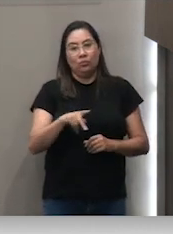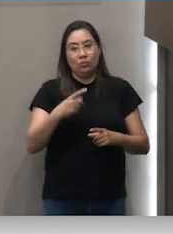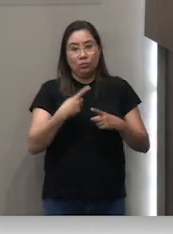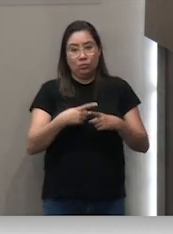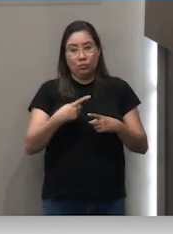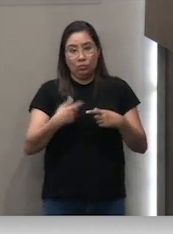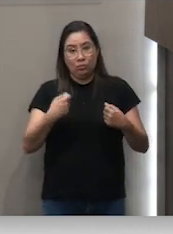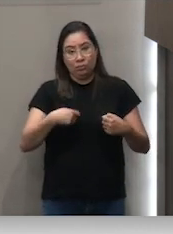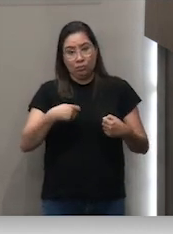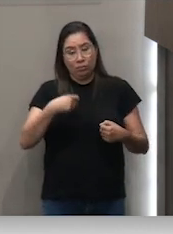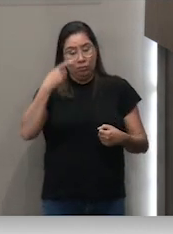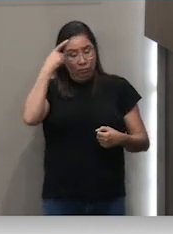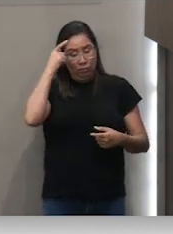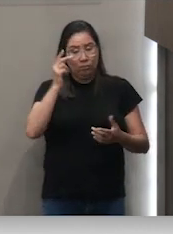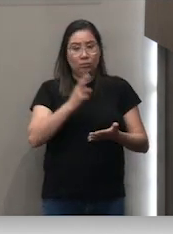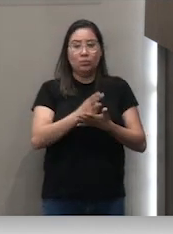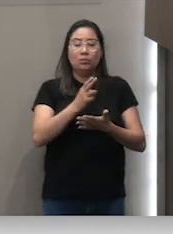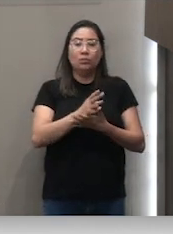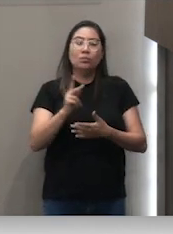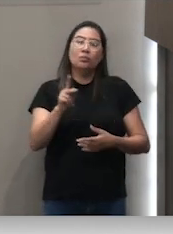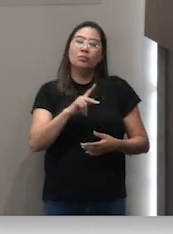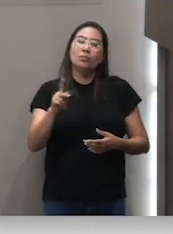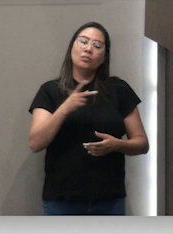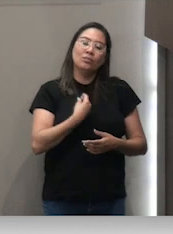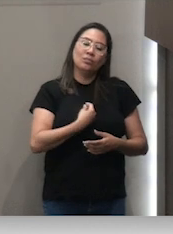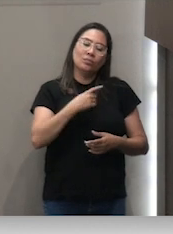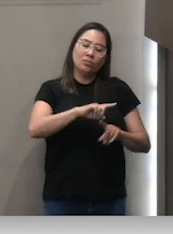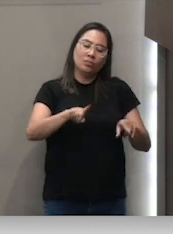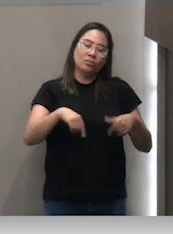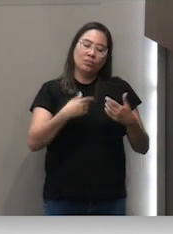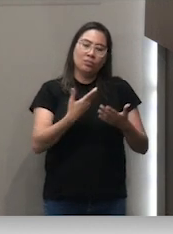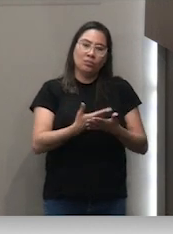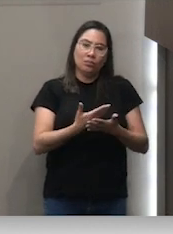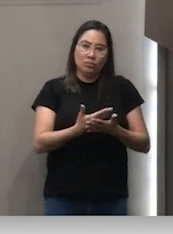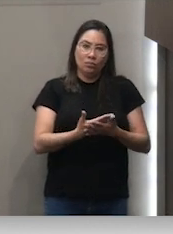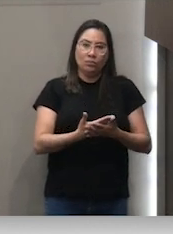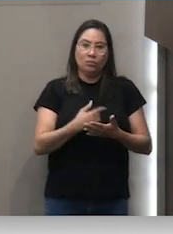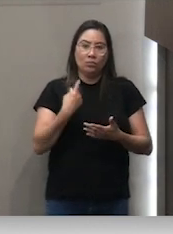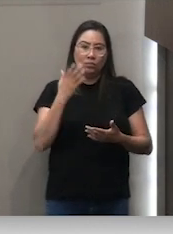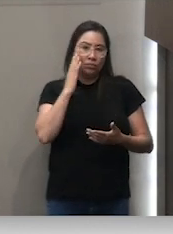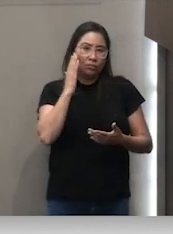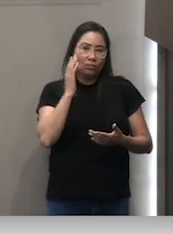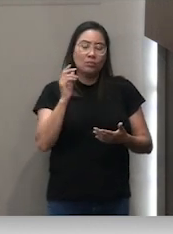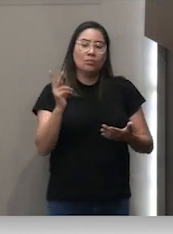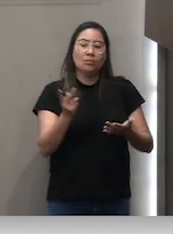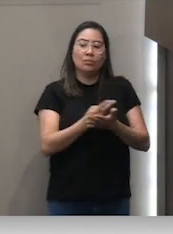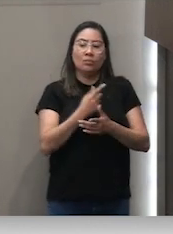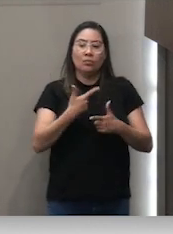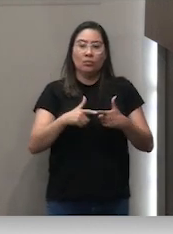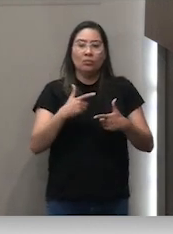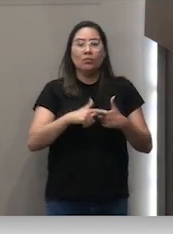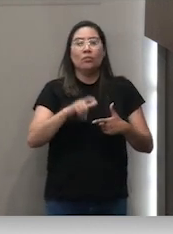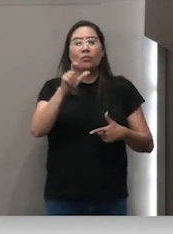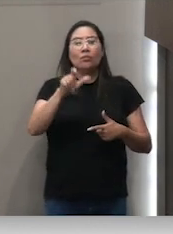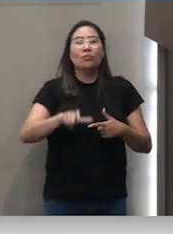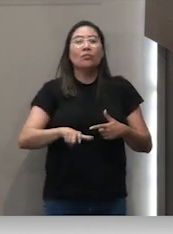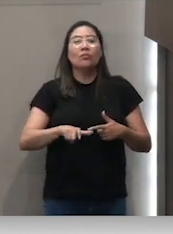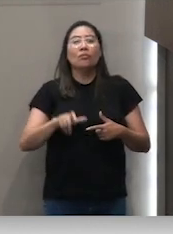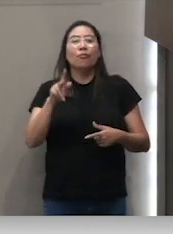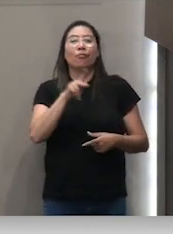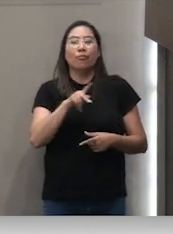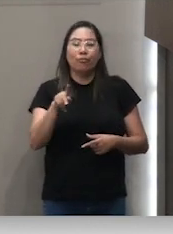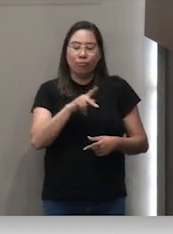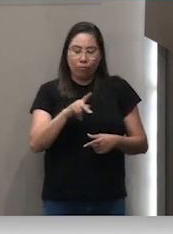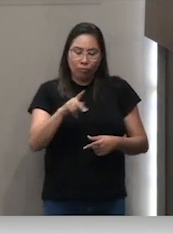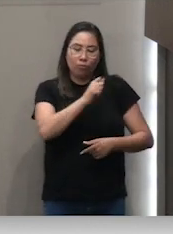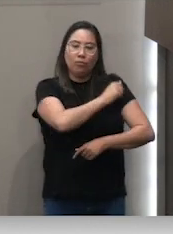temos que pensar sempre, né, no professor que está lá na sala de aula. Porque a gente sabe que é onde acontece o problema? Na escola. Quem é que está na escola?